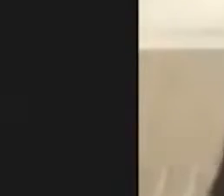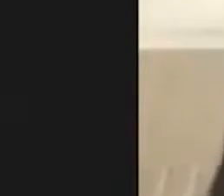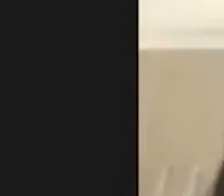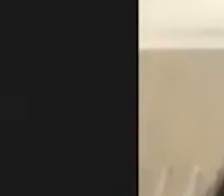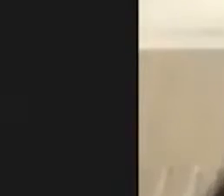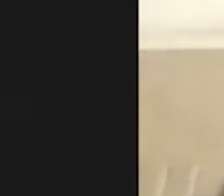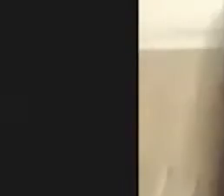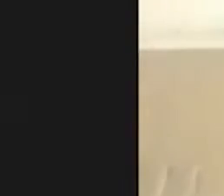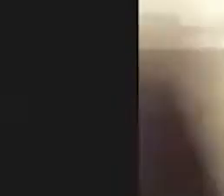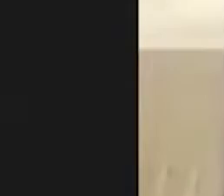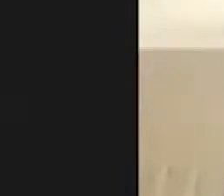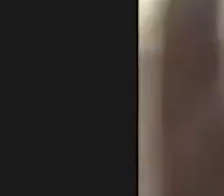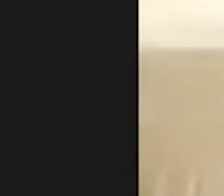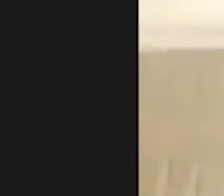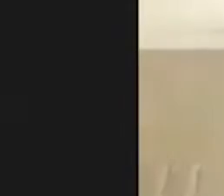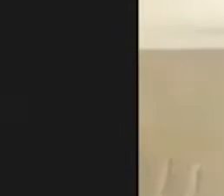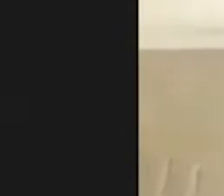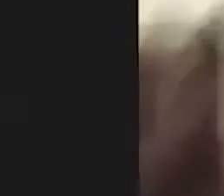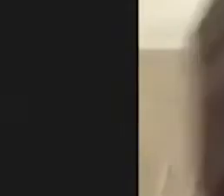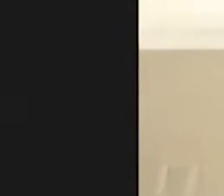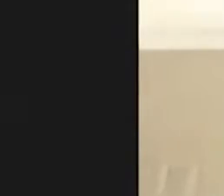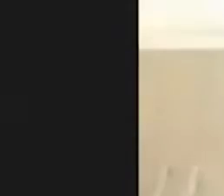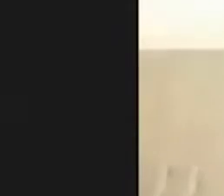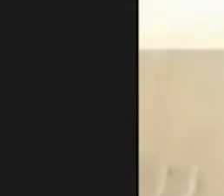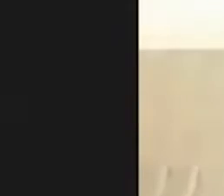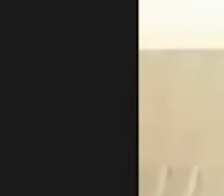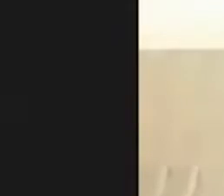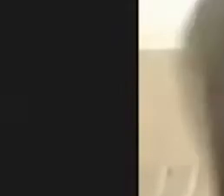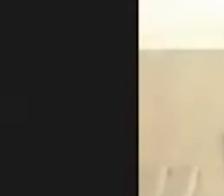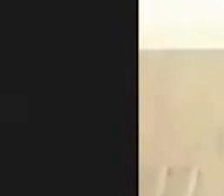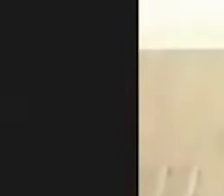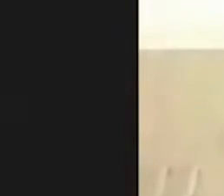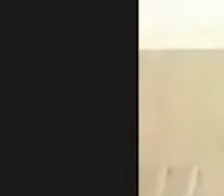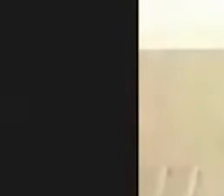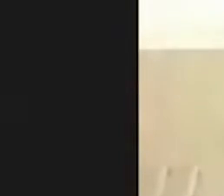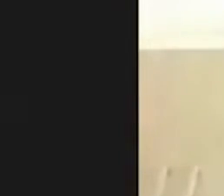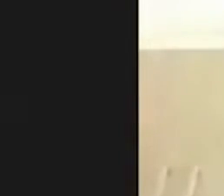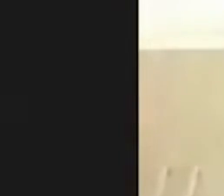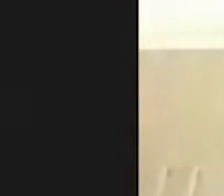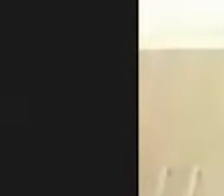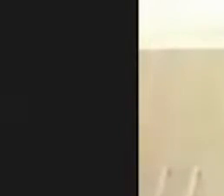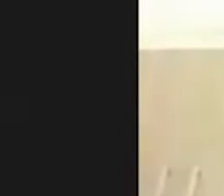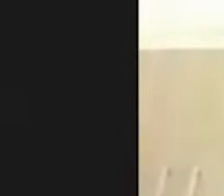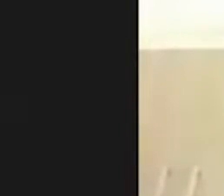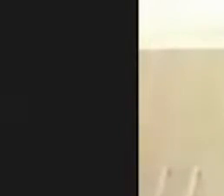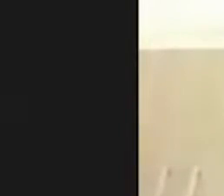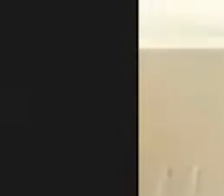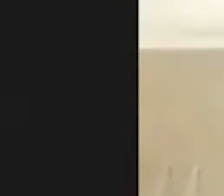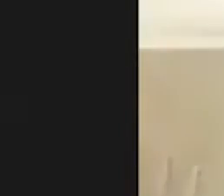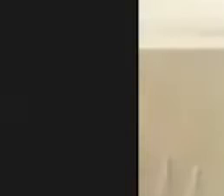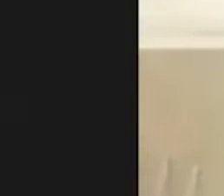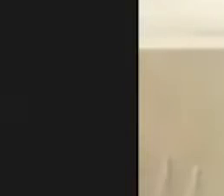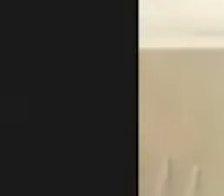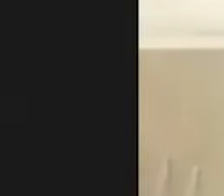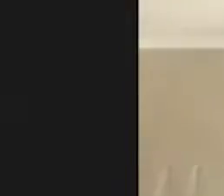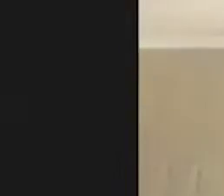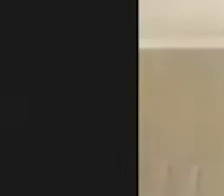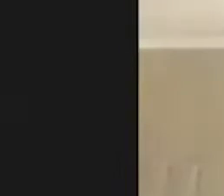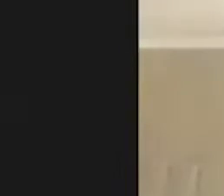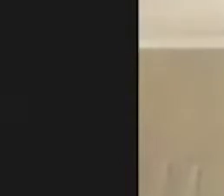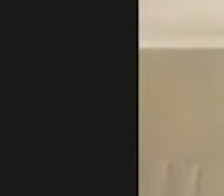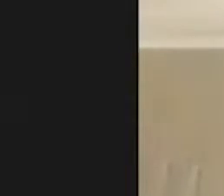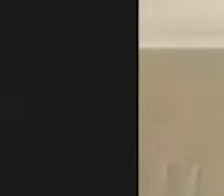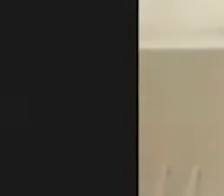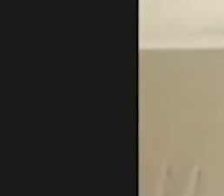relação equilibrada de trabalho. Quer dizer, a nova legislação privilegia o mercado